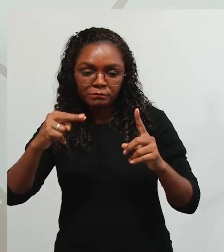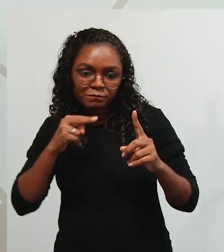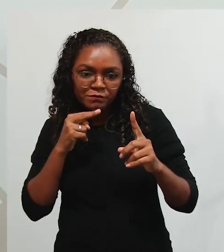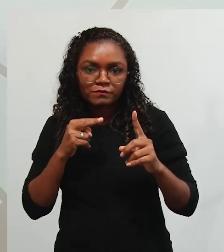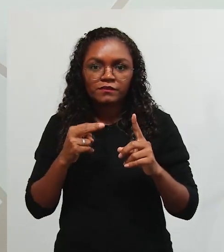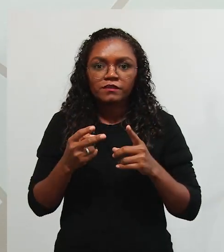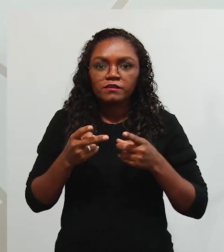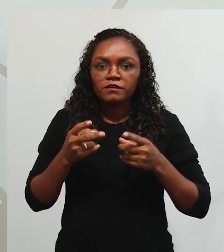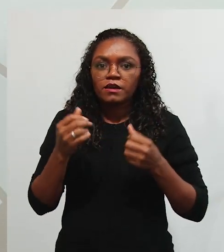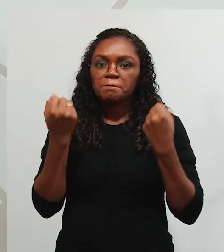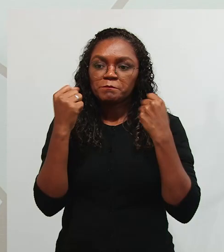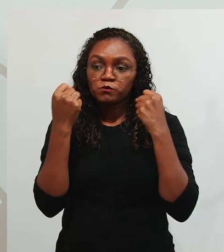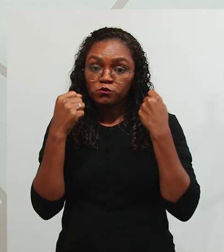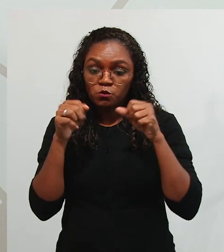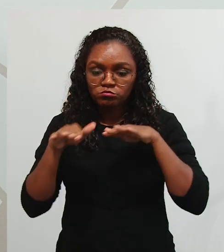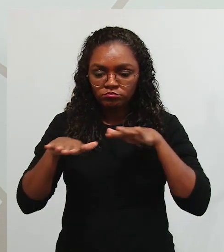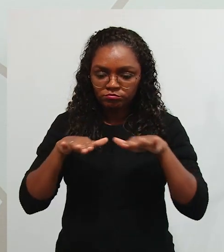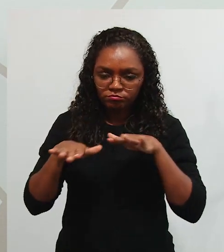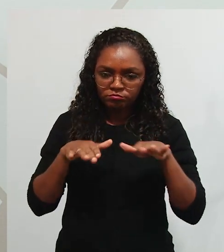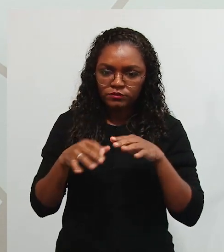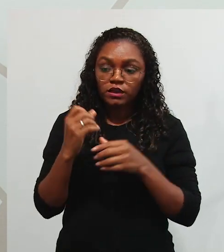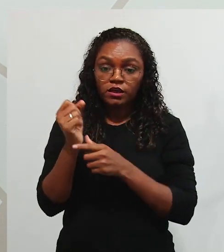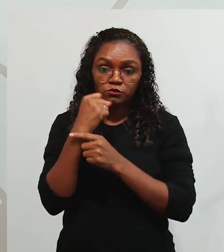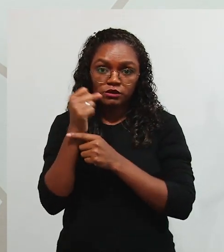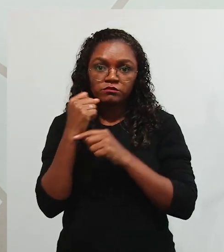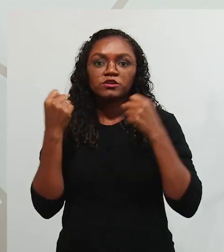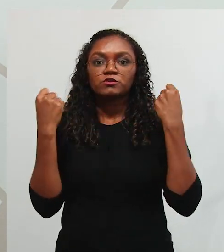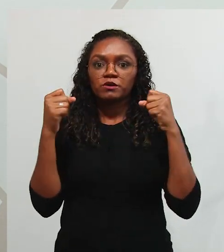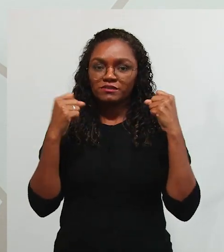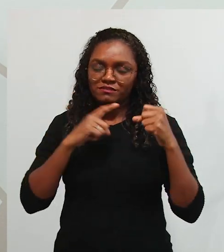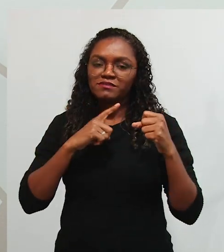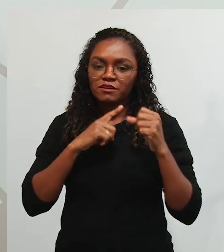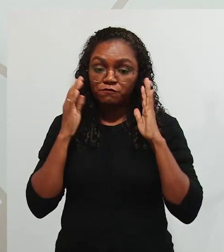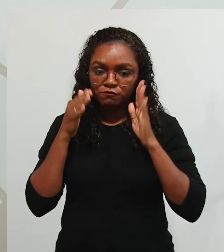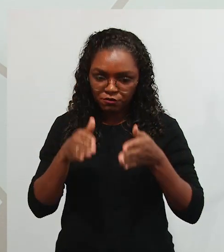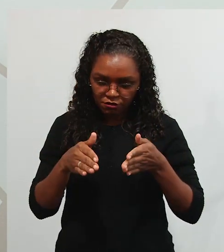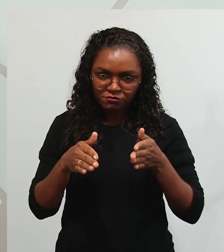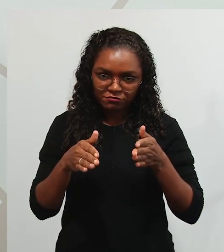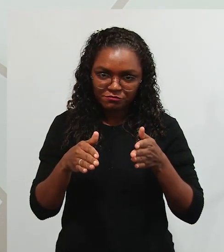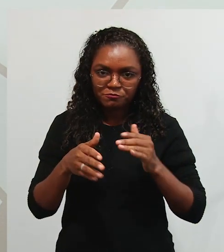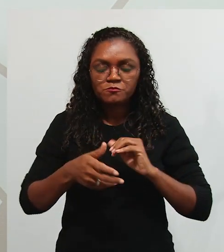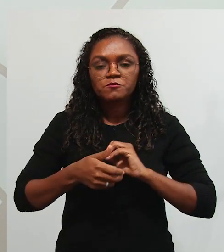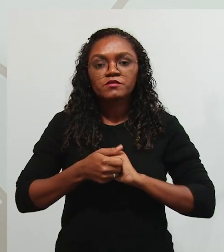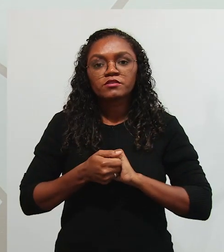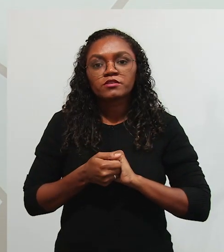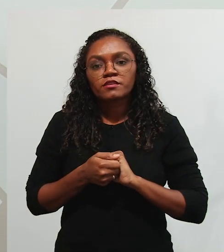da educação física temos um foco bastante direcionado para isso,